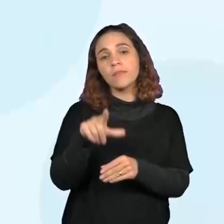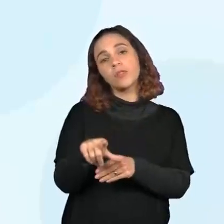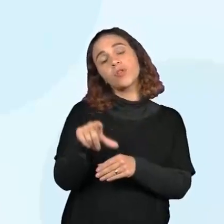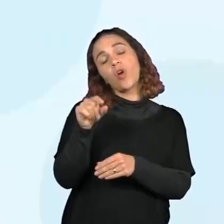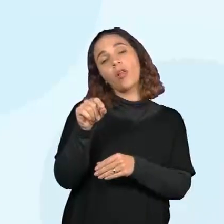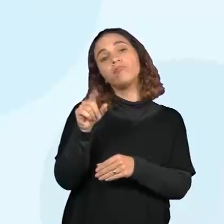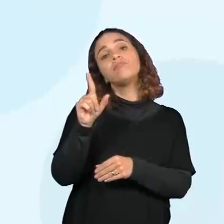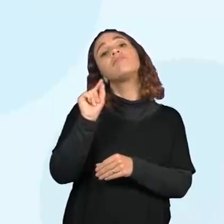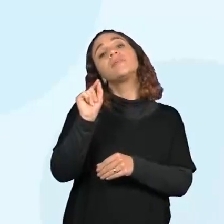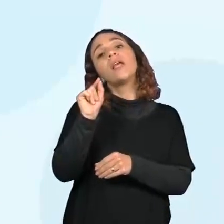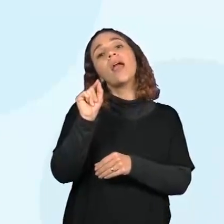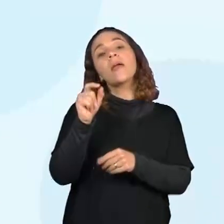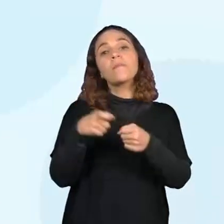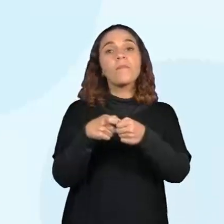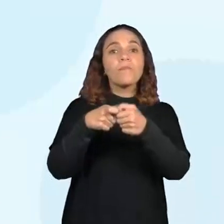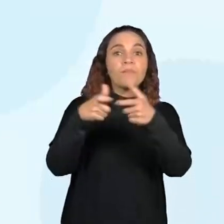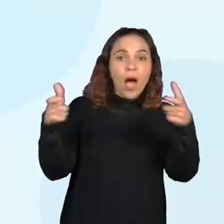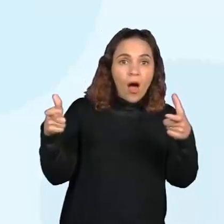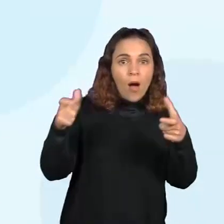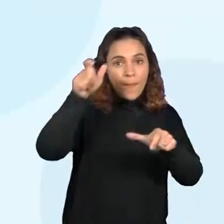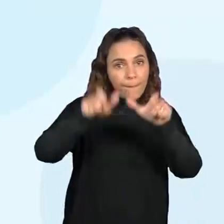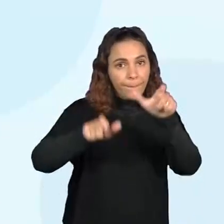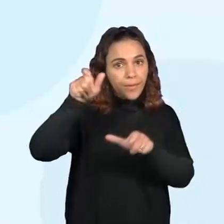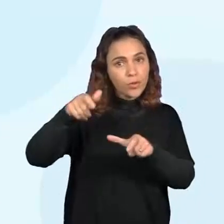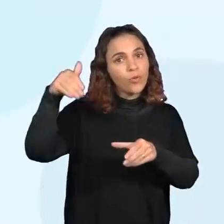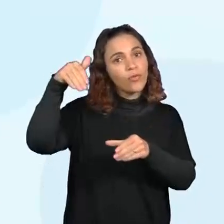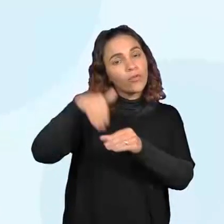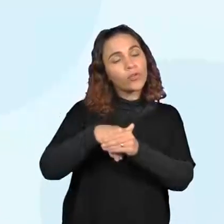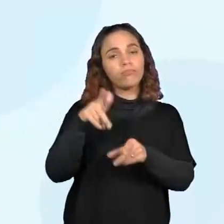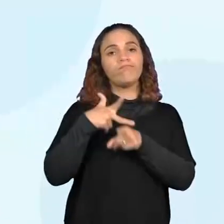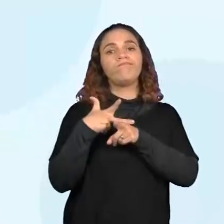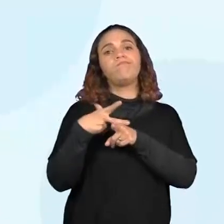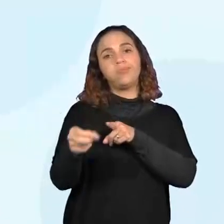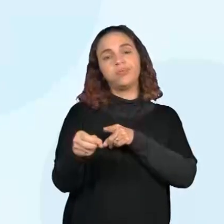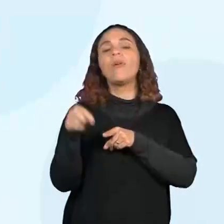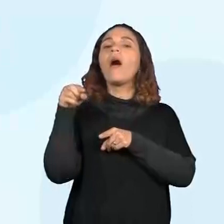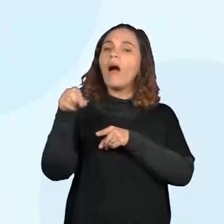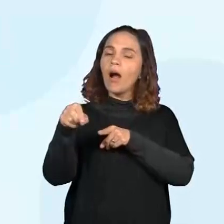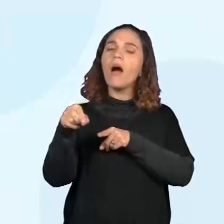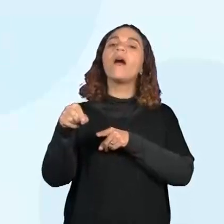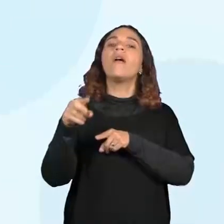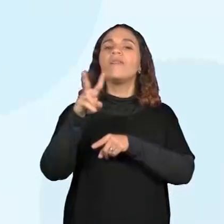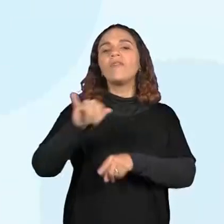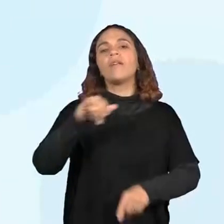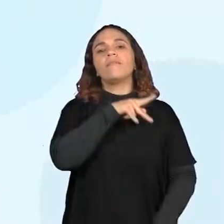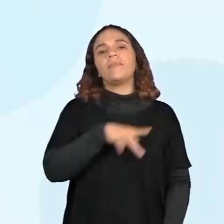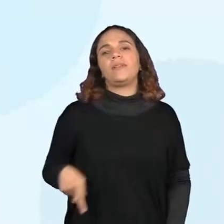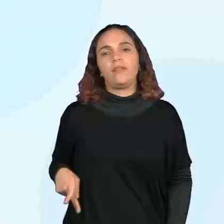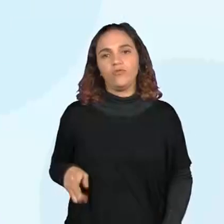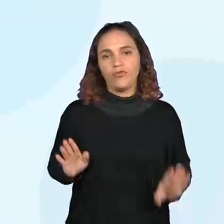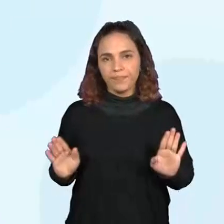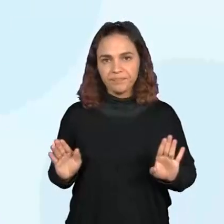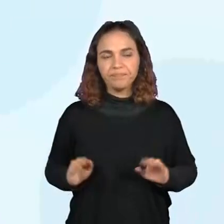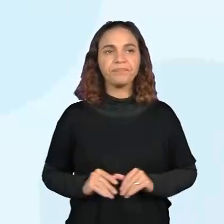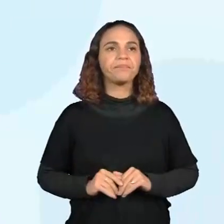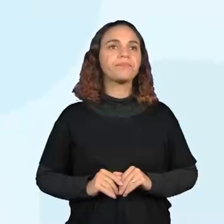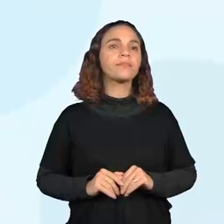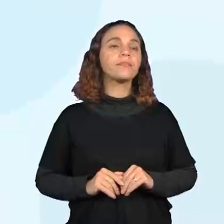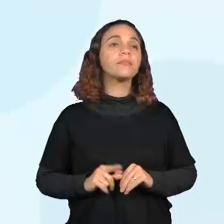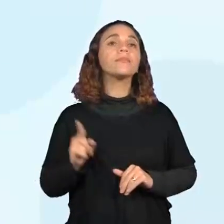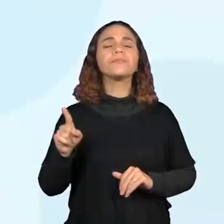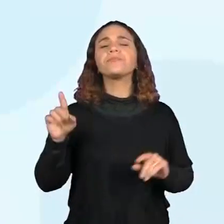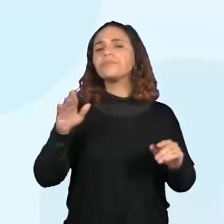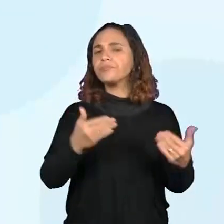urnas, vota e escolhe aí quem é o presidente do Brasil, o presidente da nossa nação. Tem a